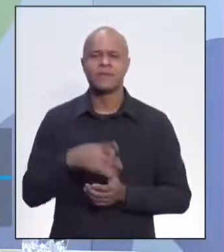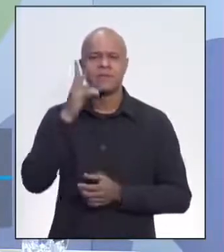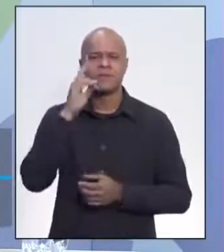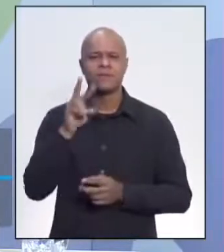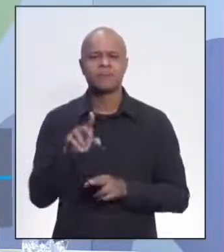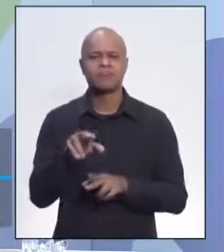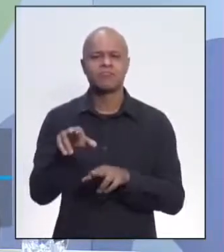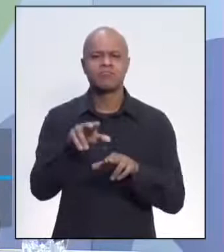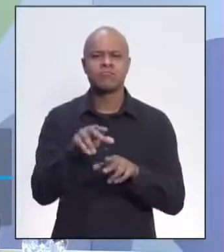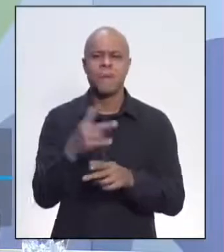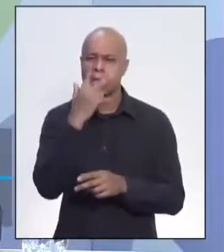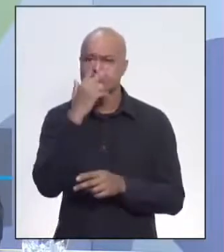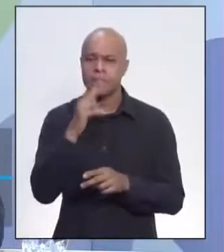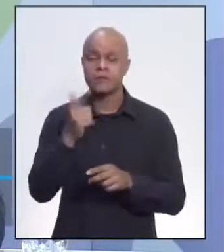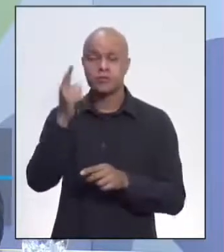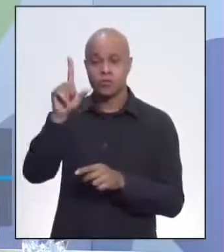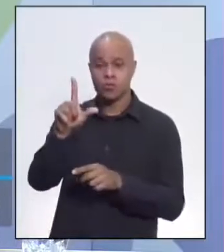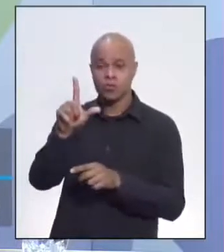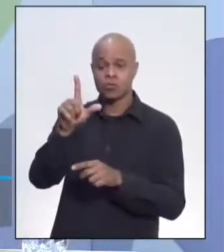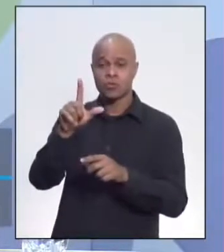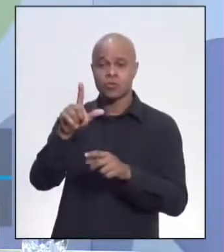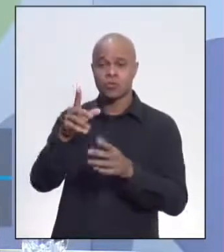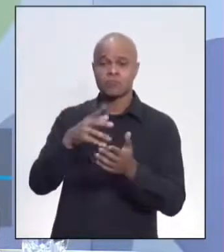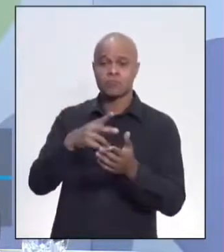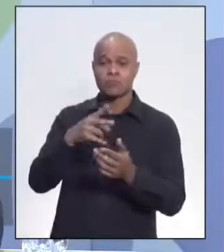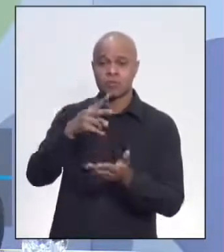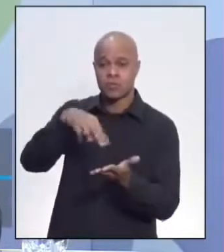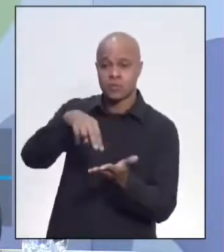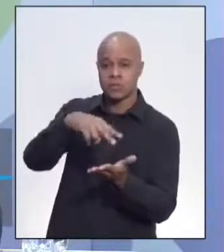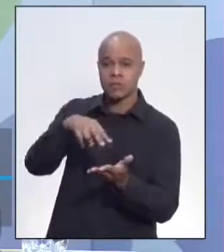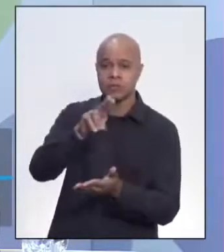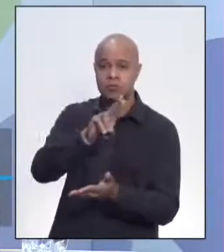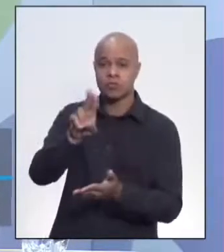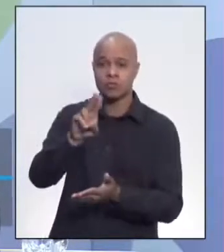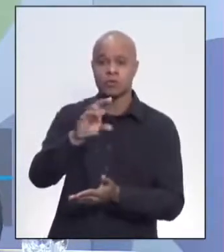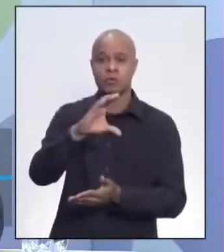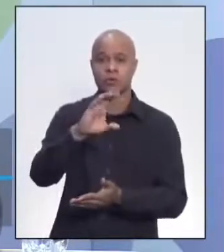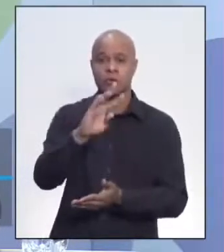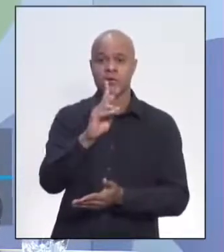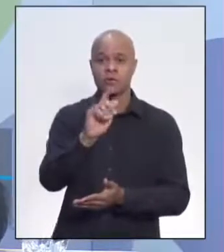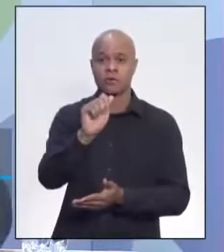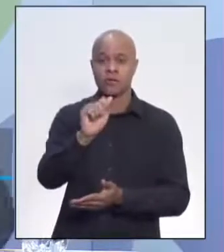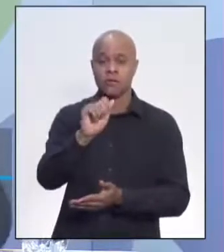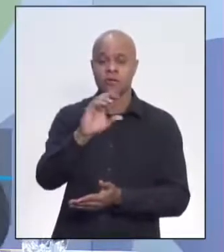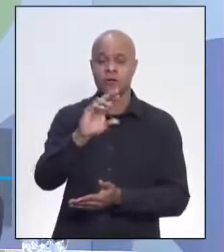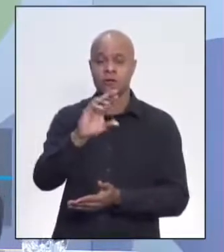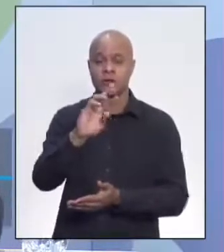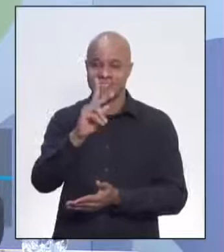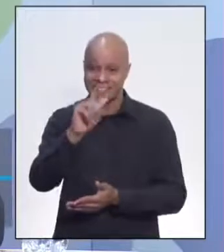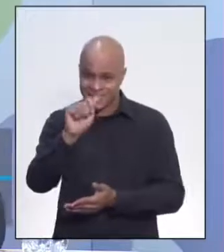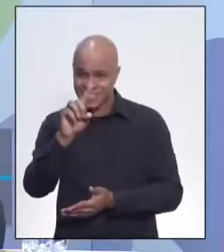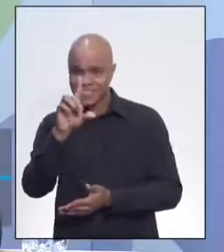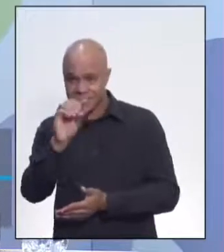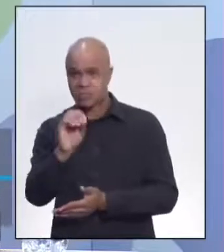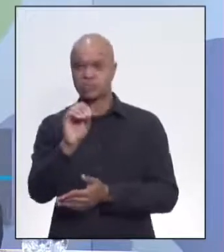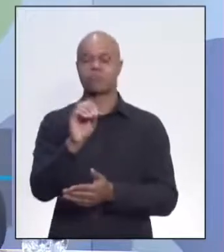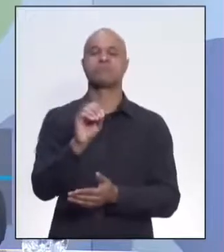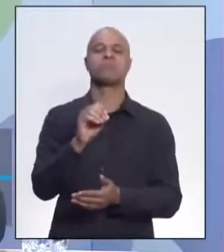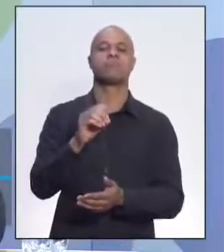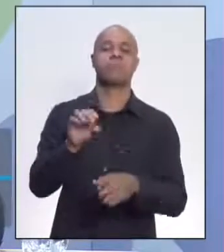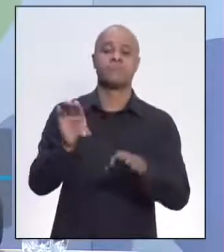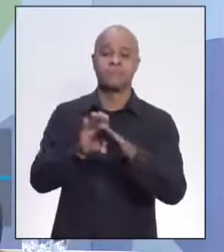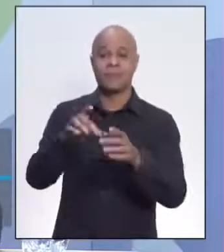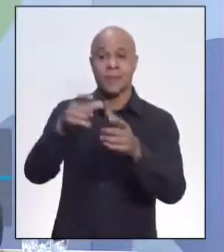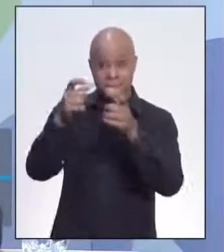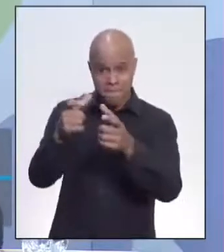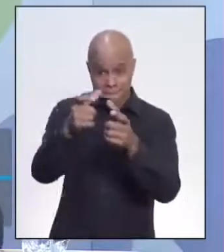com o chachado. Tá? Por quê? Porque são danças que surgem na mesma região, né, do Pernambuco,